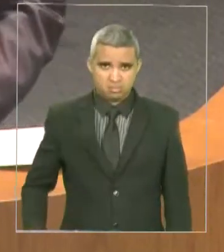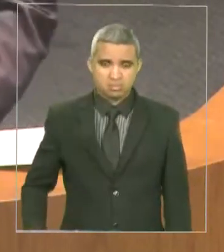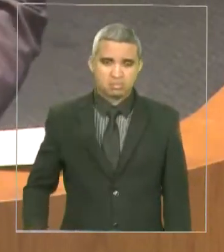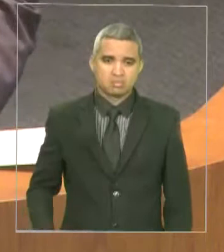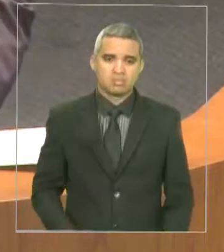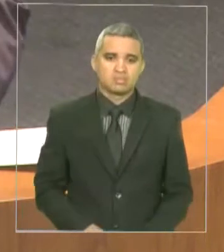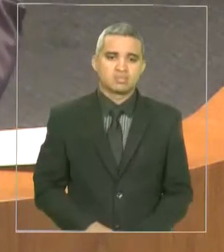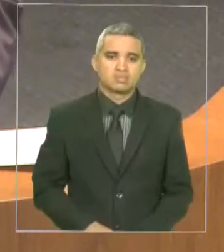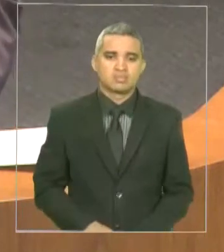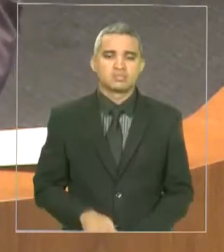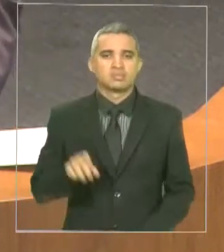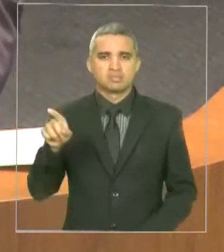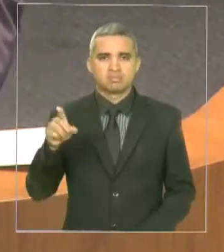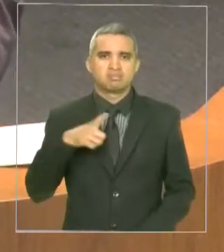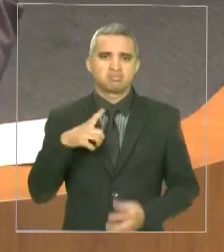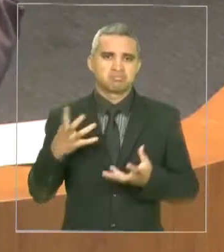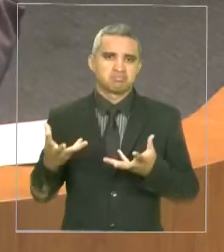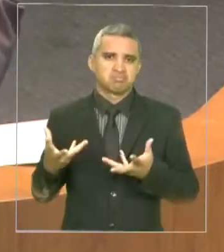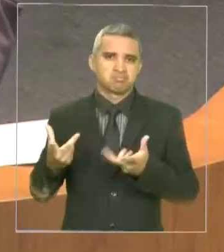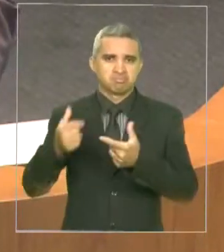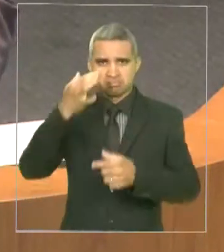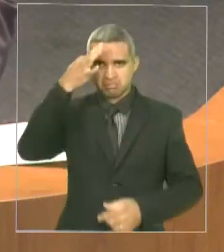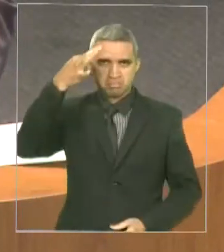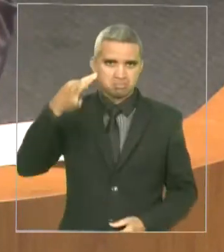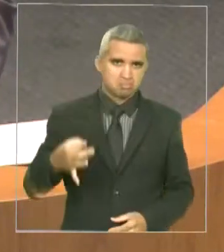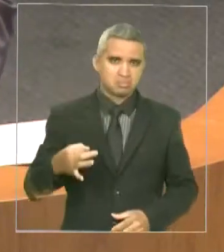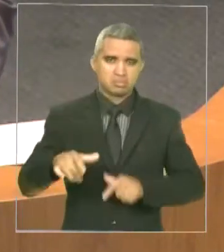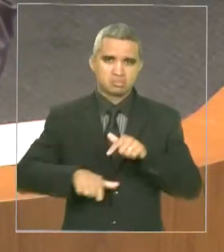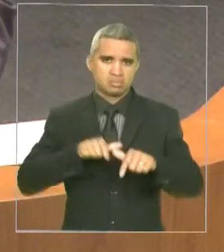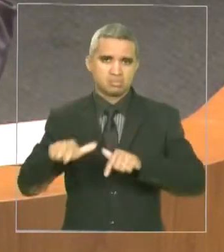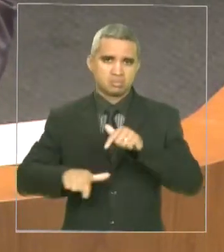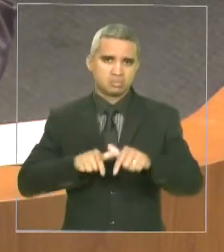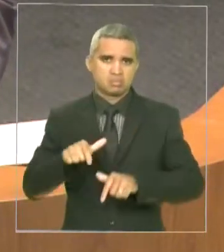e foi competente no seu trabalho.